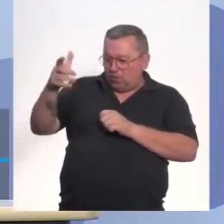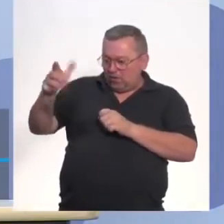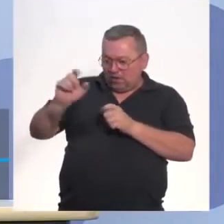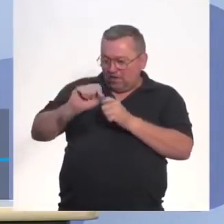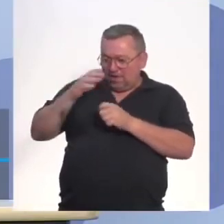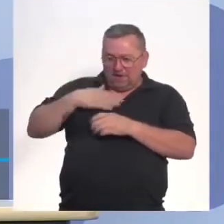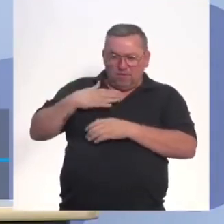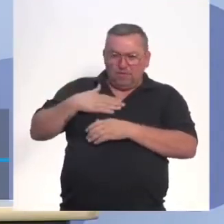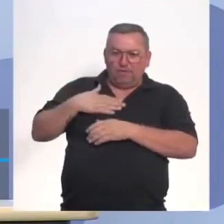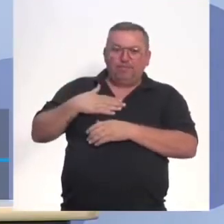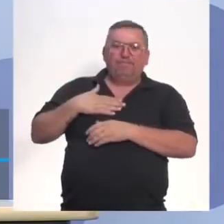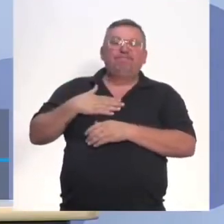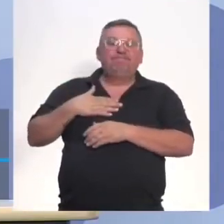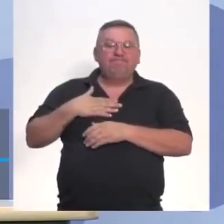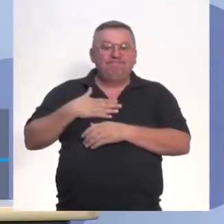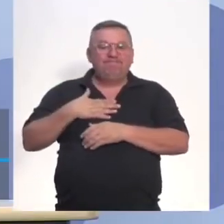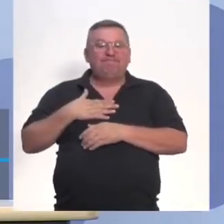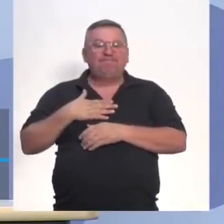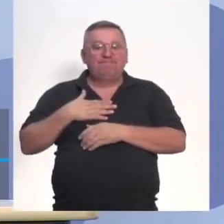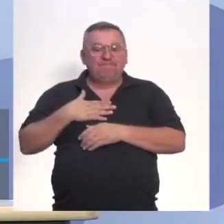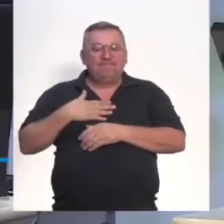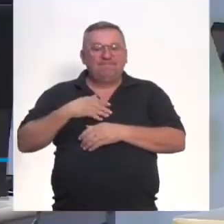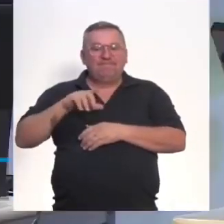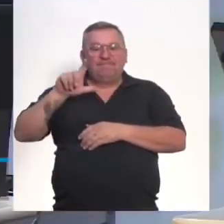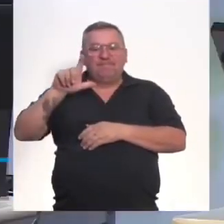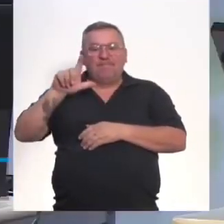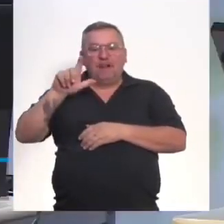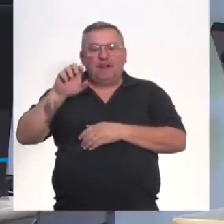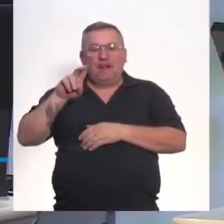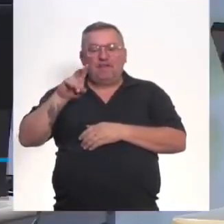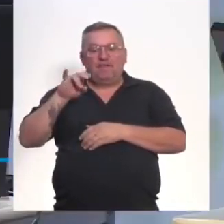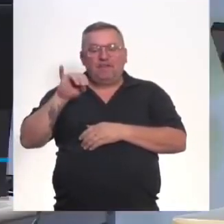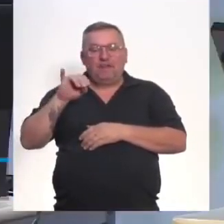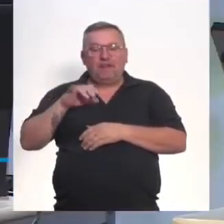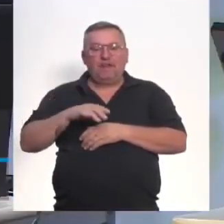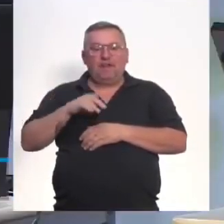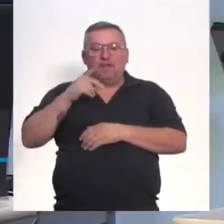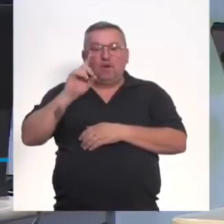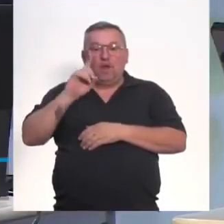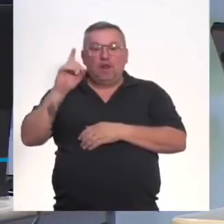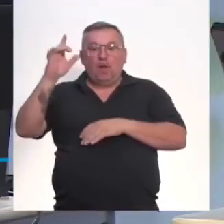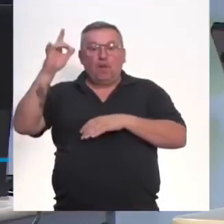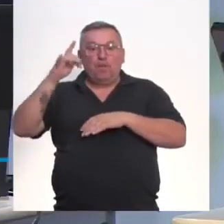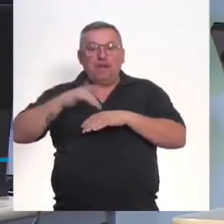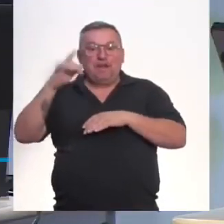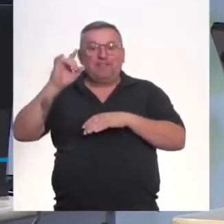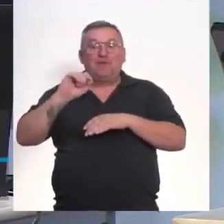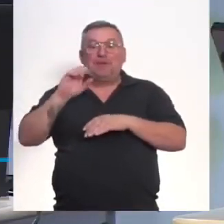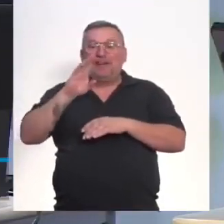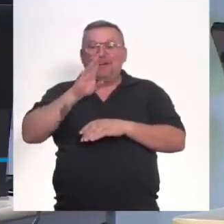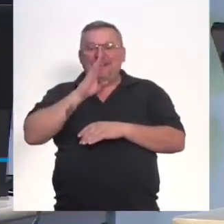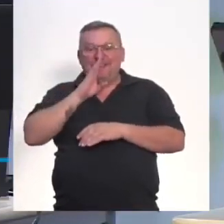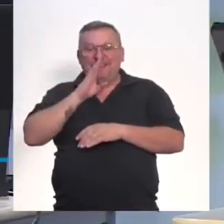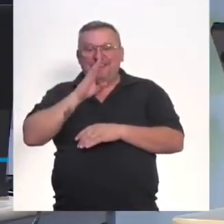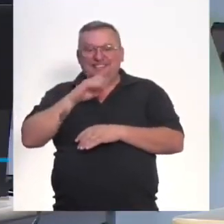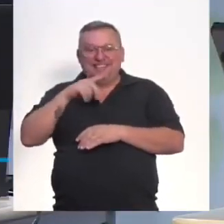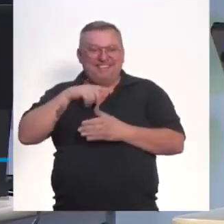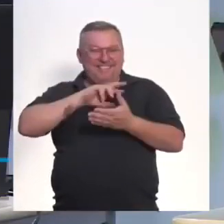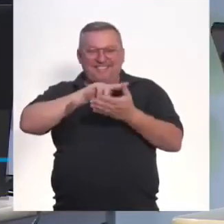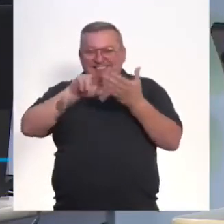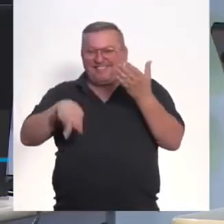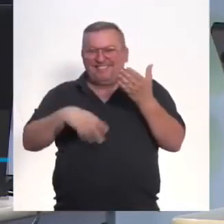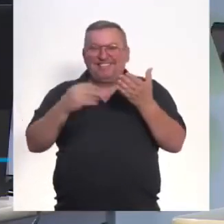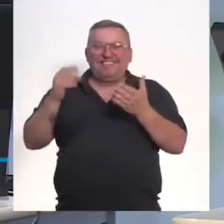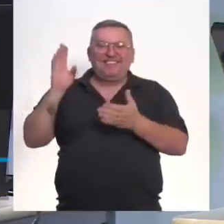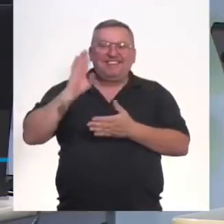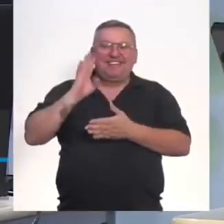você. Sim. É. A Levi colocou aqui, não mexa com quem tá quieto. Tem várias, né,